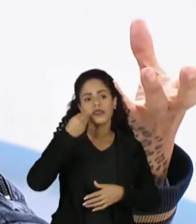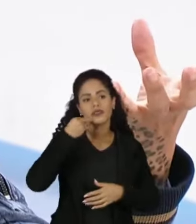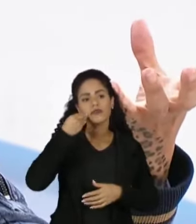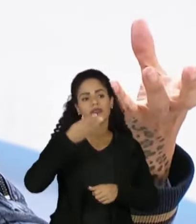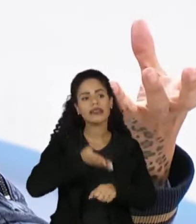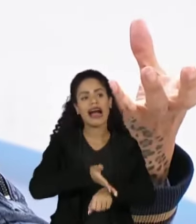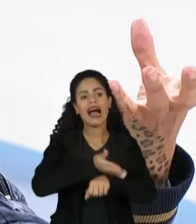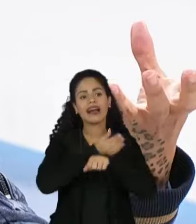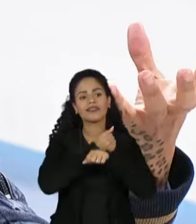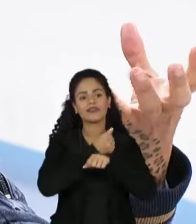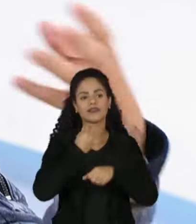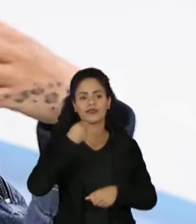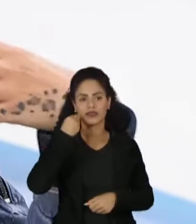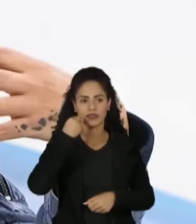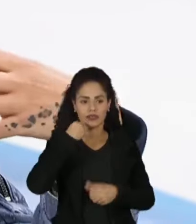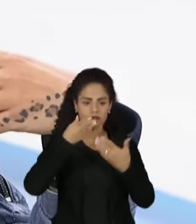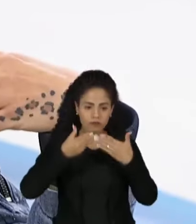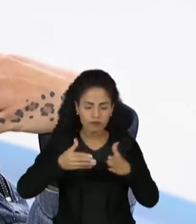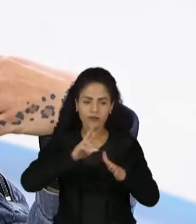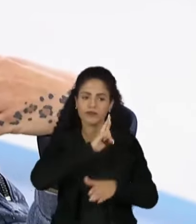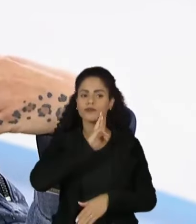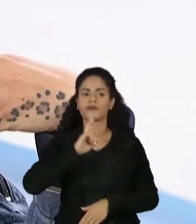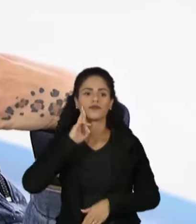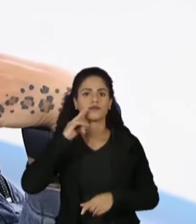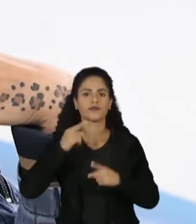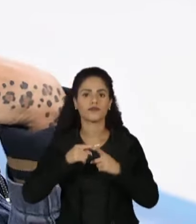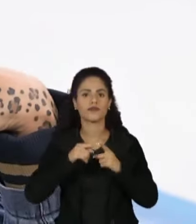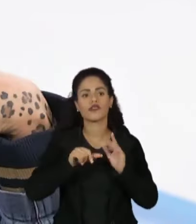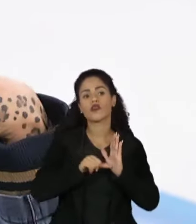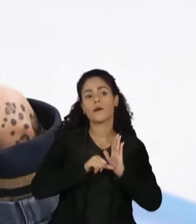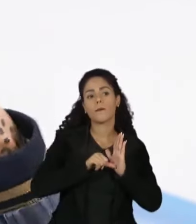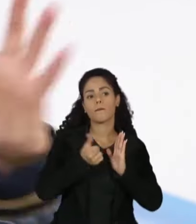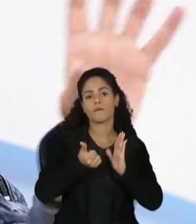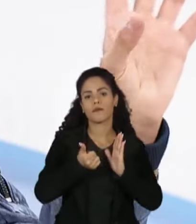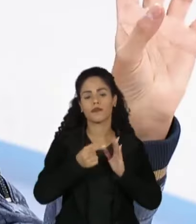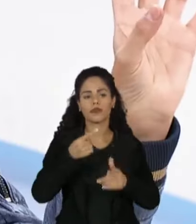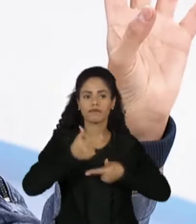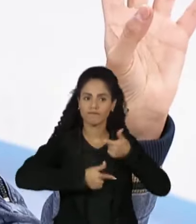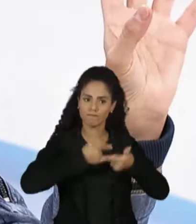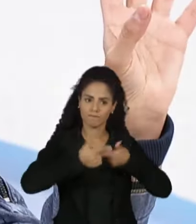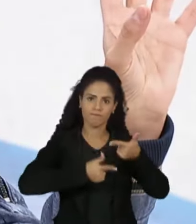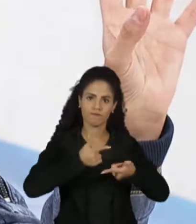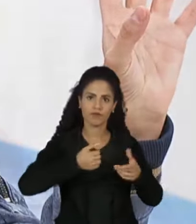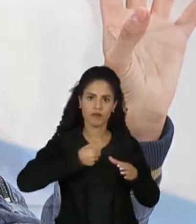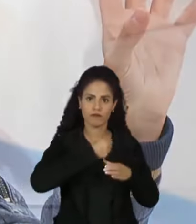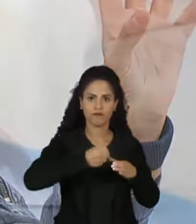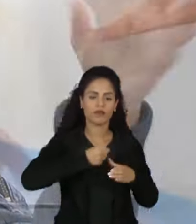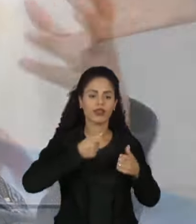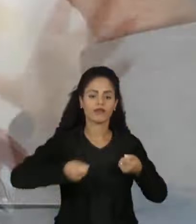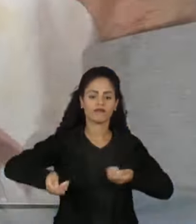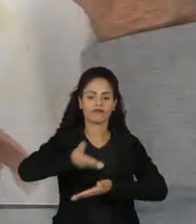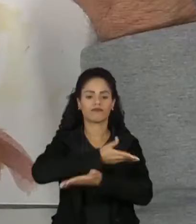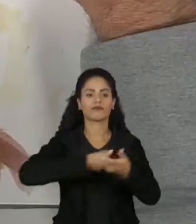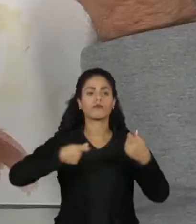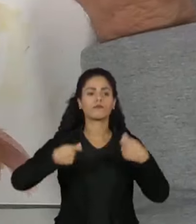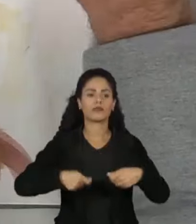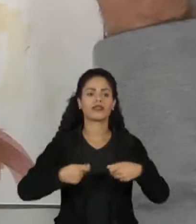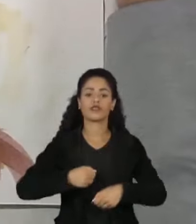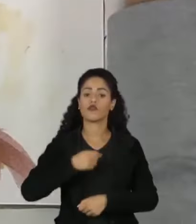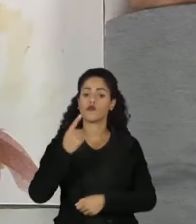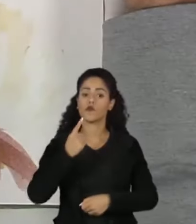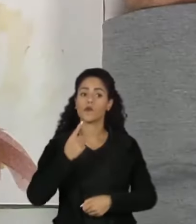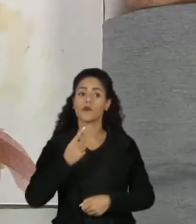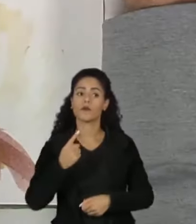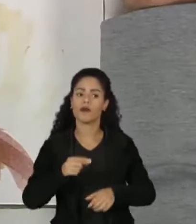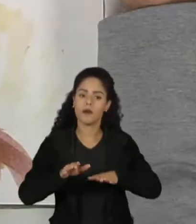abrir um restaurante. Primeiro, eu acho que você tem que trabalhar numa cozinha comunitária. Esse é o primeiro passo, para